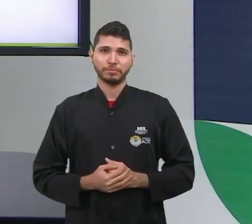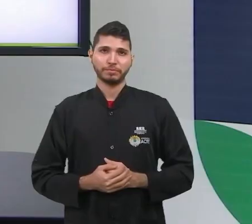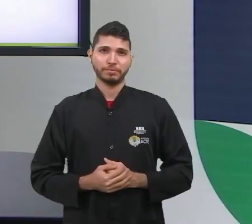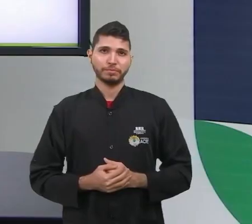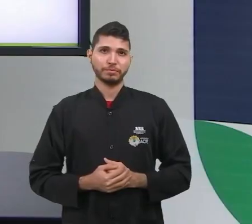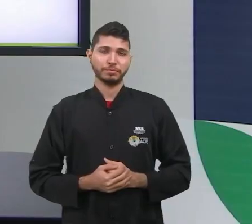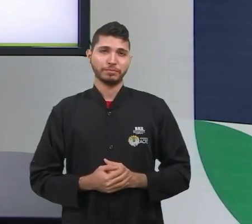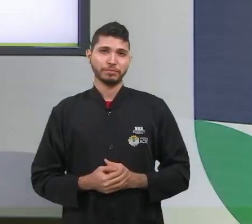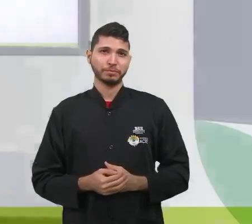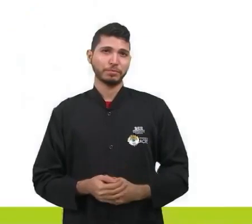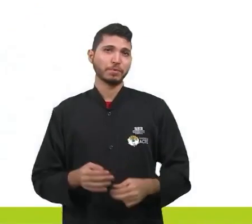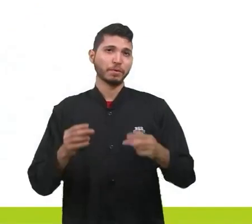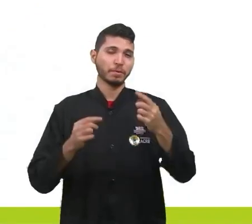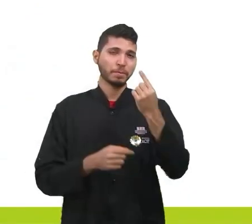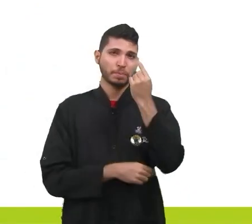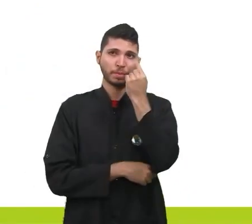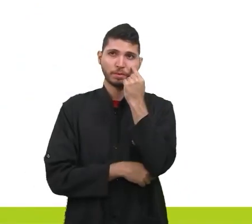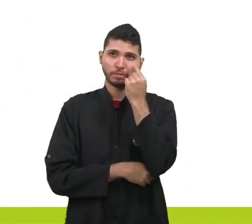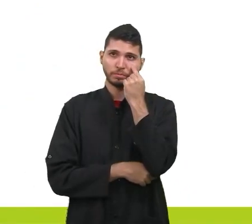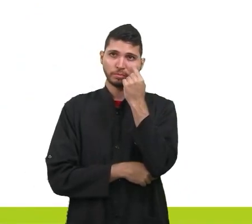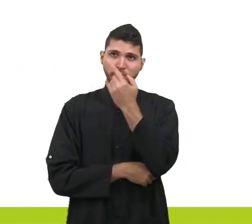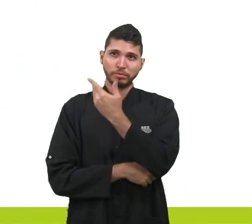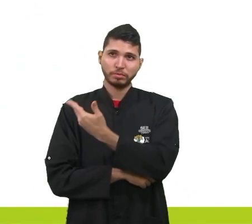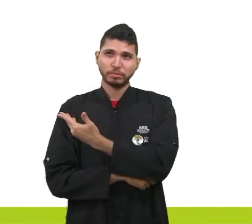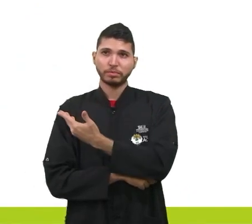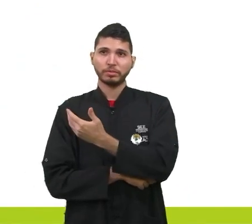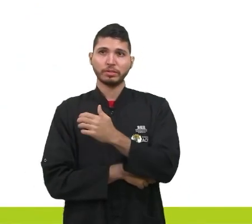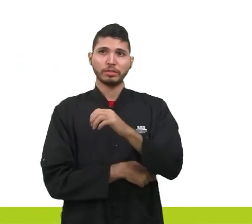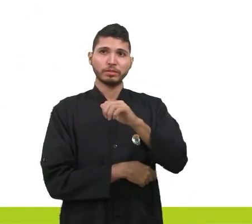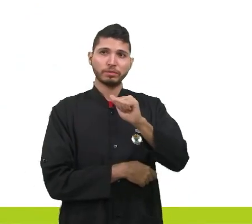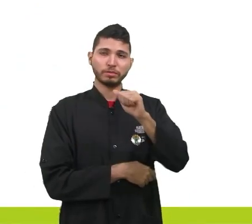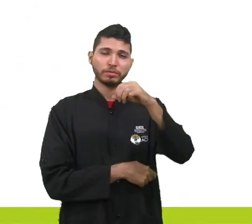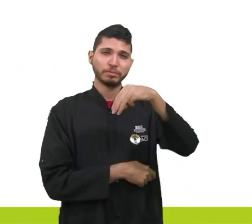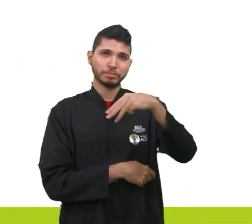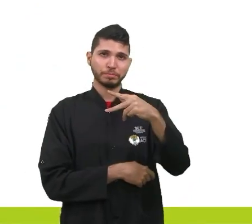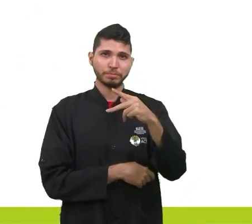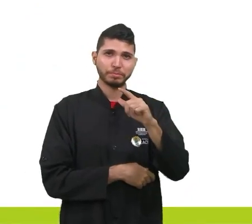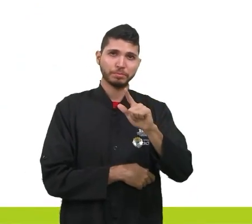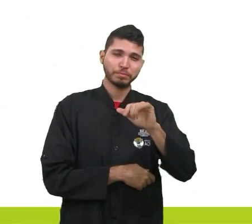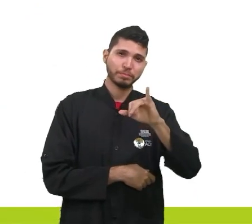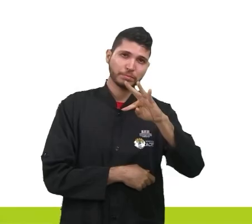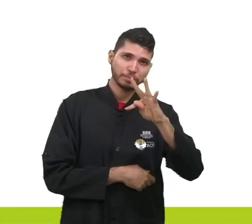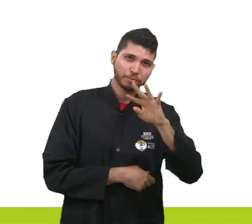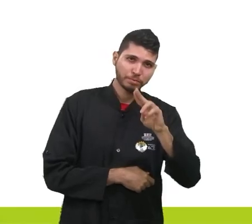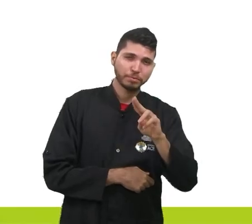térmica, quero que vocês acompanhem comigo aqui. A amplitude térmica,